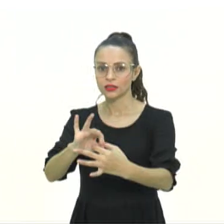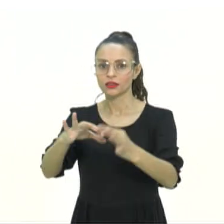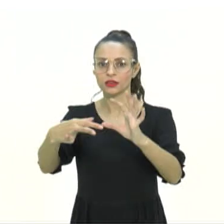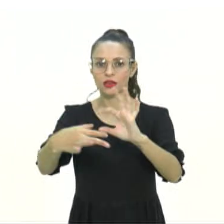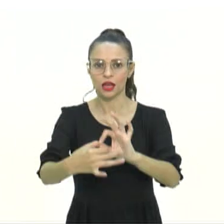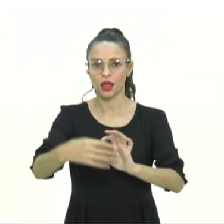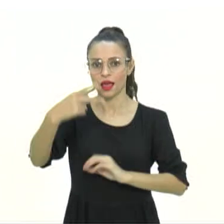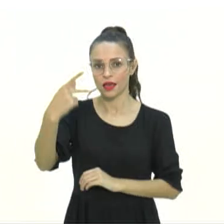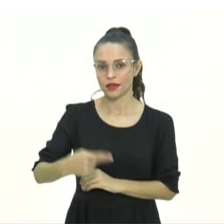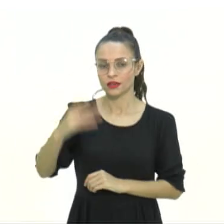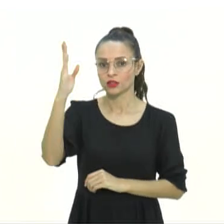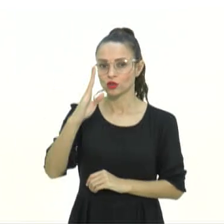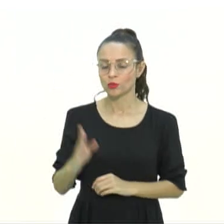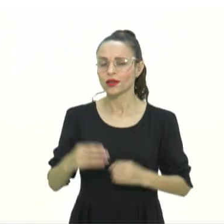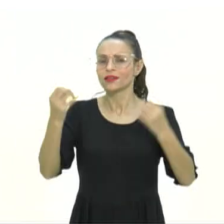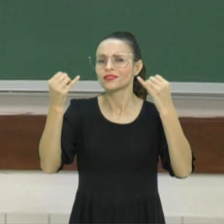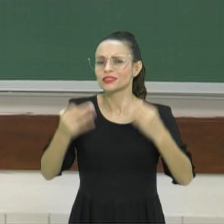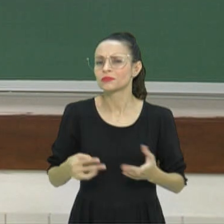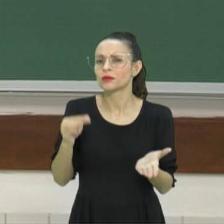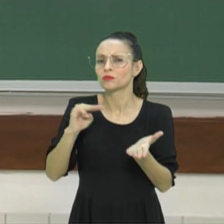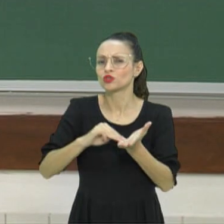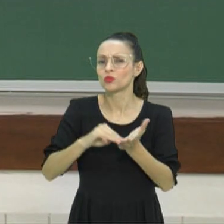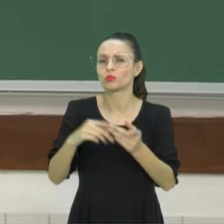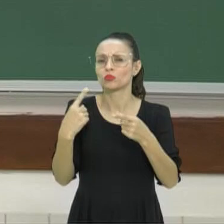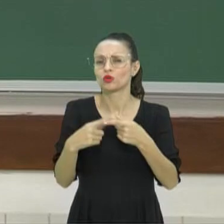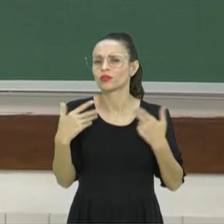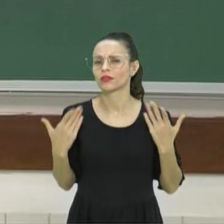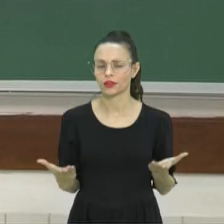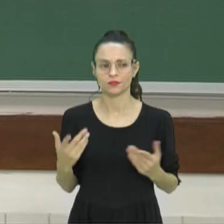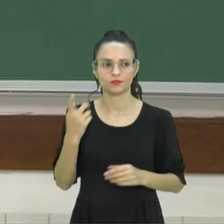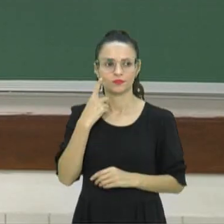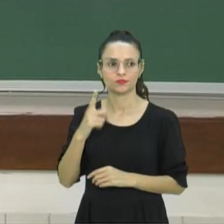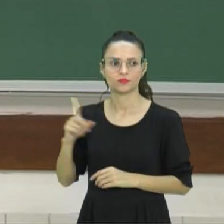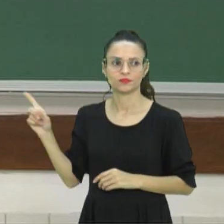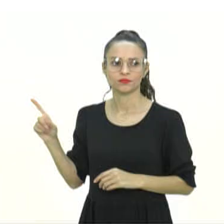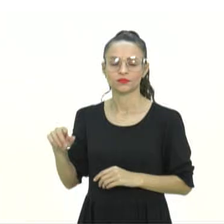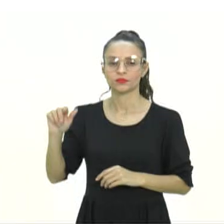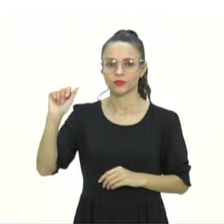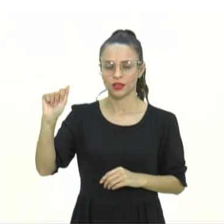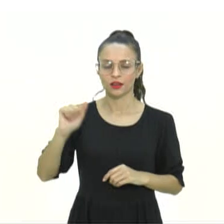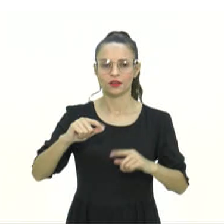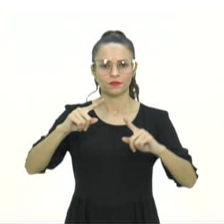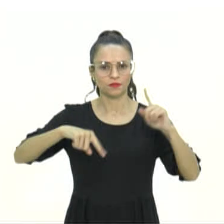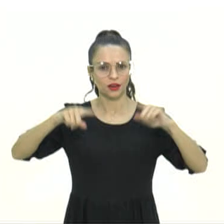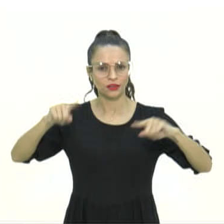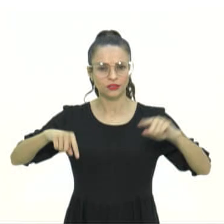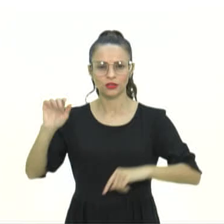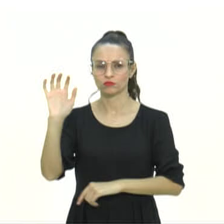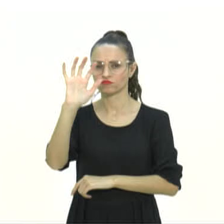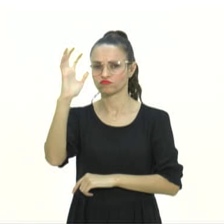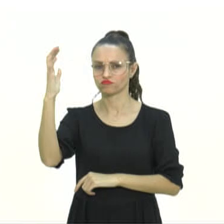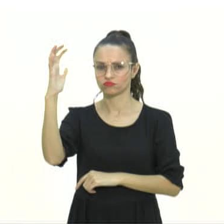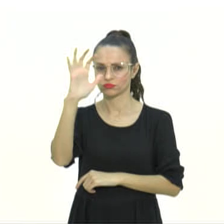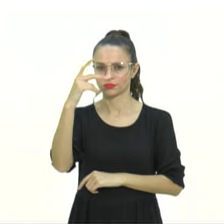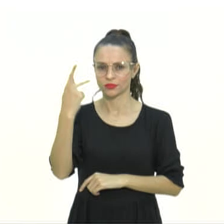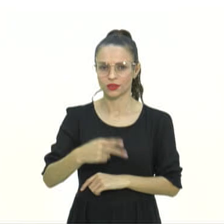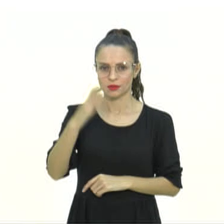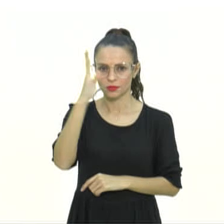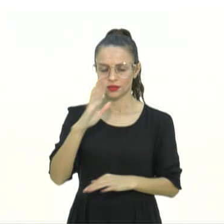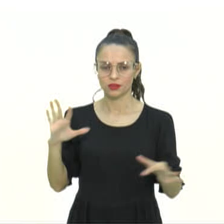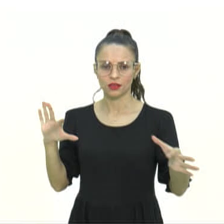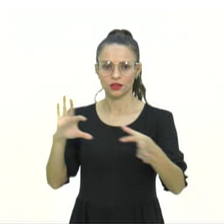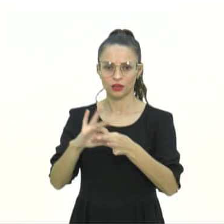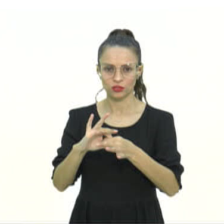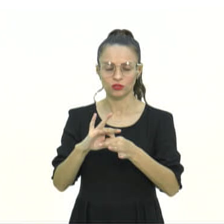território brasileiro se justifica por quê? Então vamos ver as alternativas. Variações climáticas no território